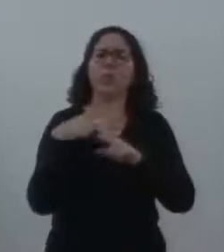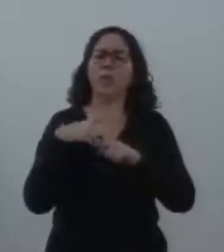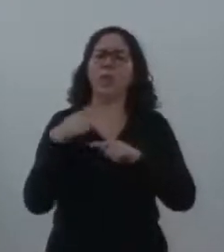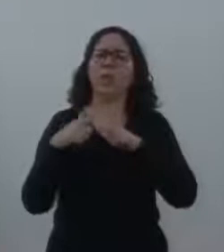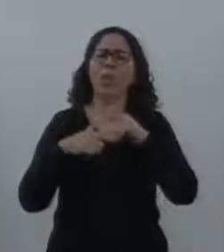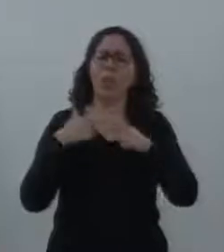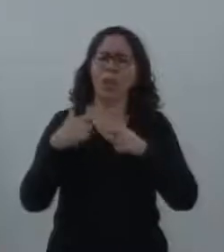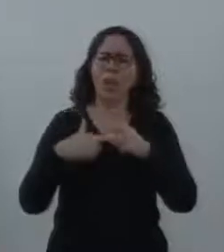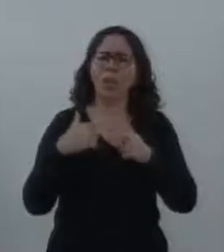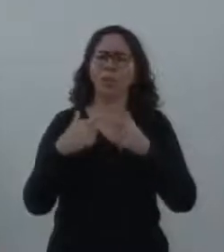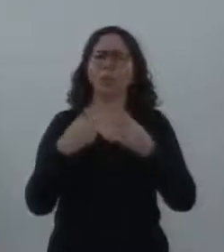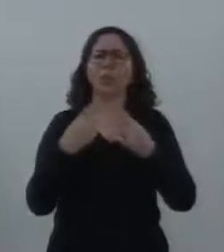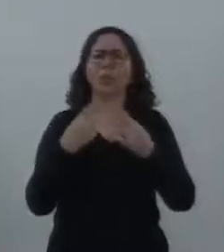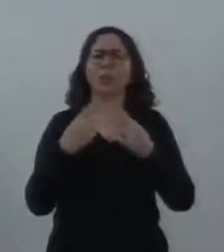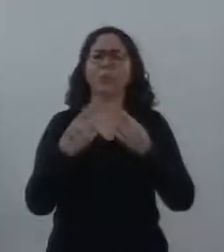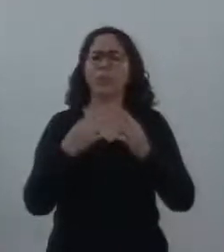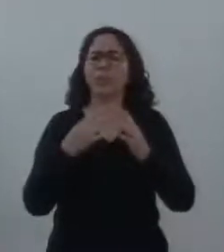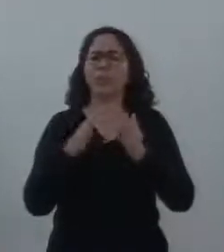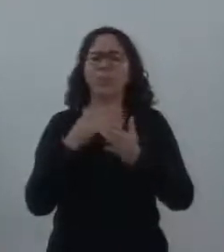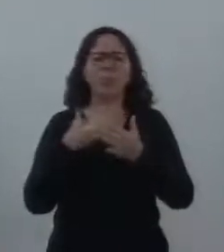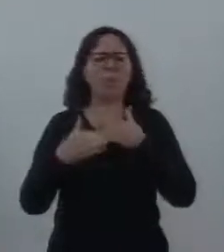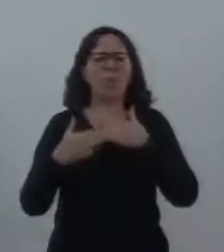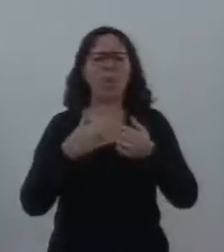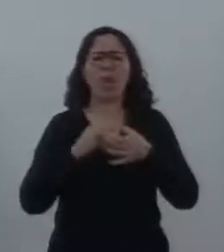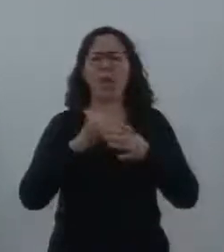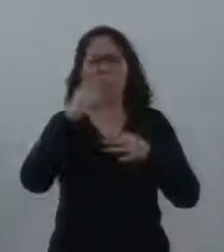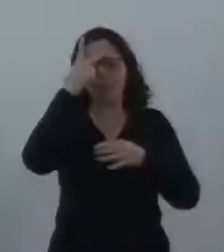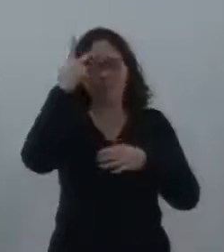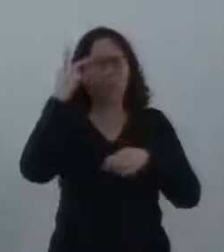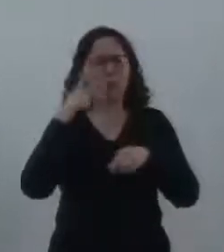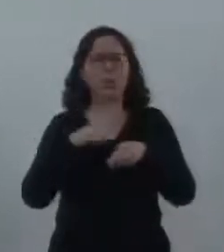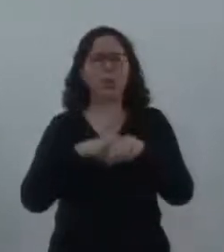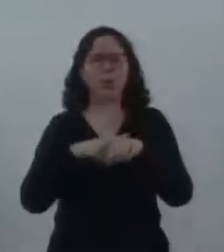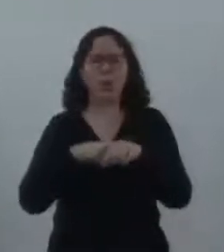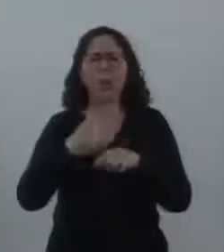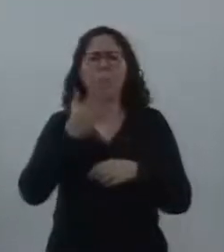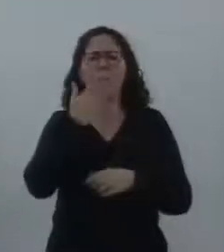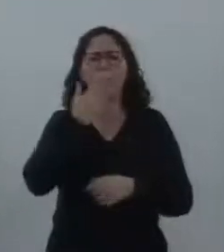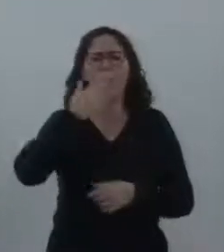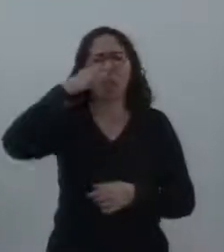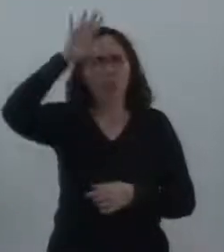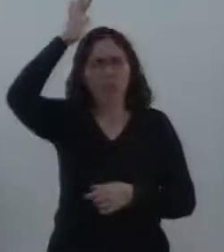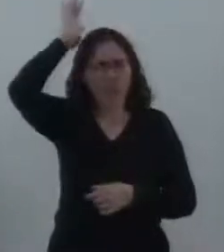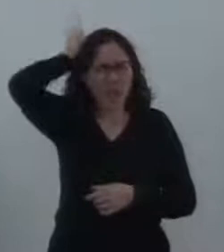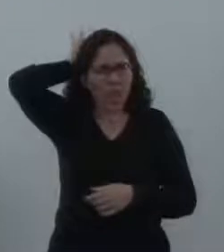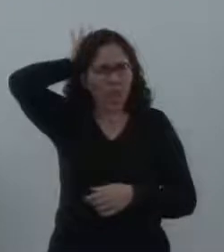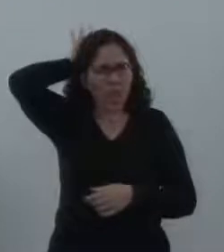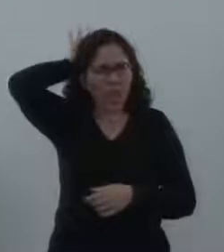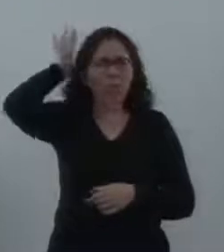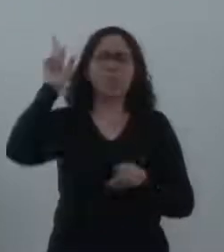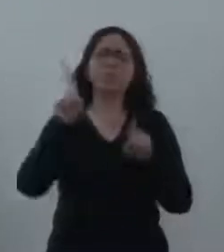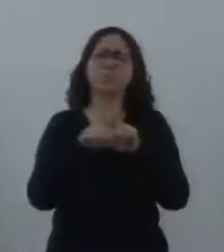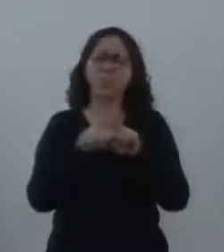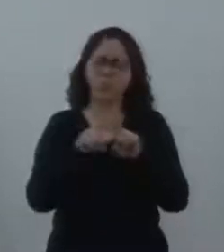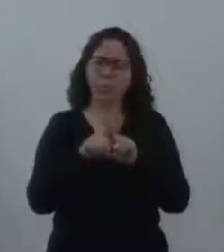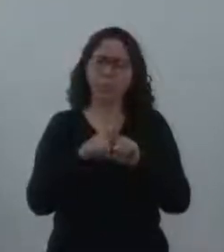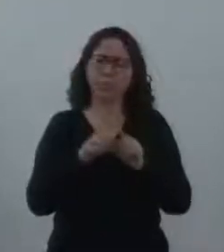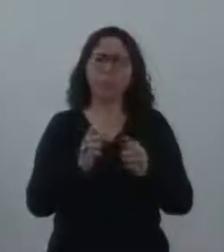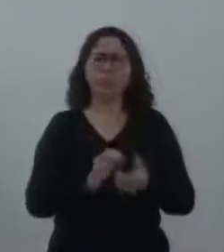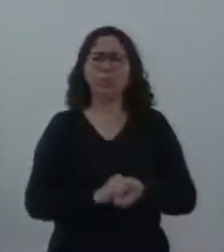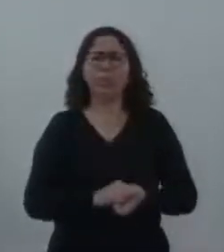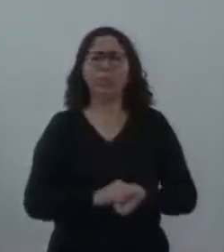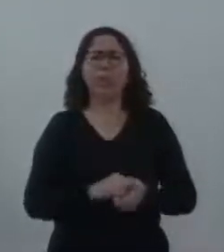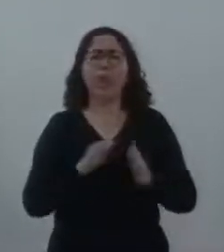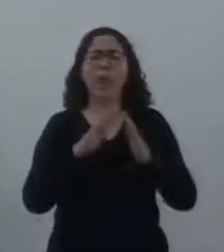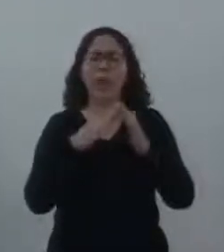rotinas de atendimento sem discriminação para famílias negras e indígenas. Você pode cobrar essa postura do serviço de saúde.